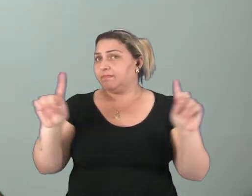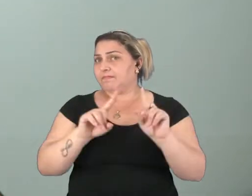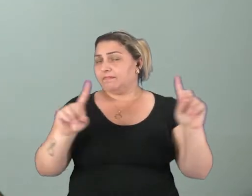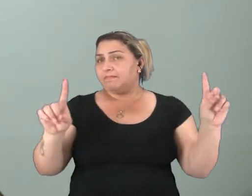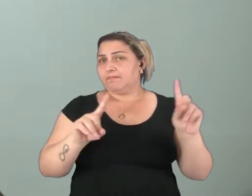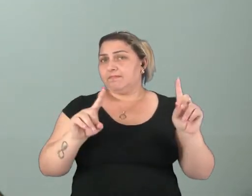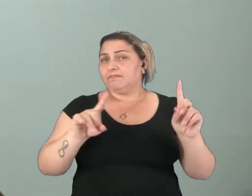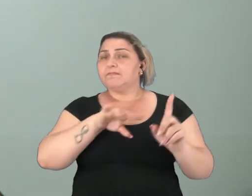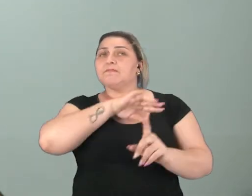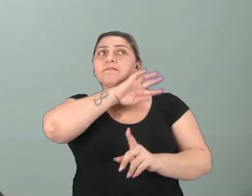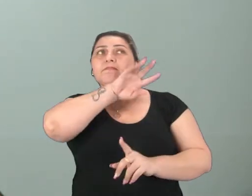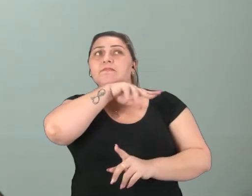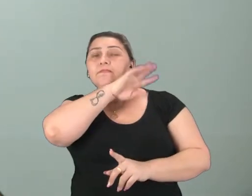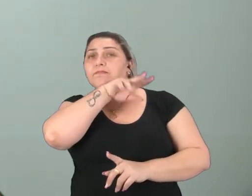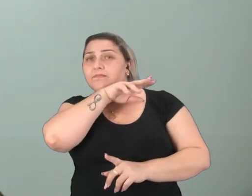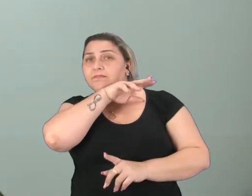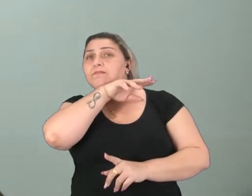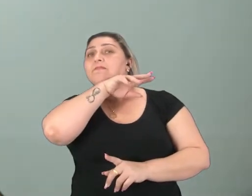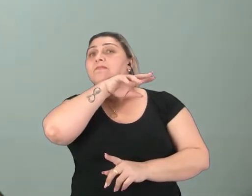animais